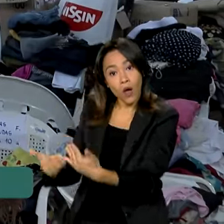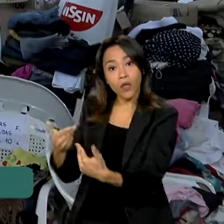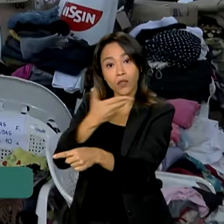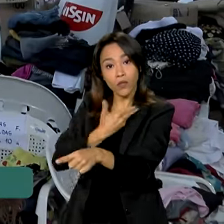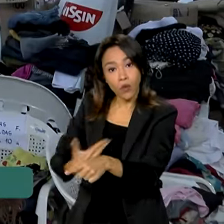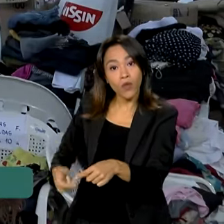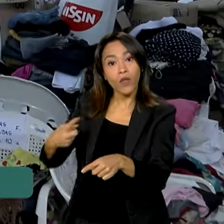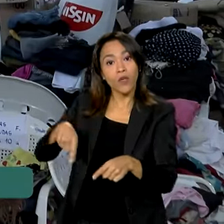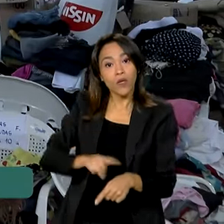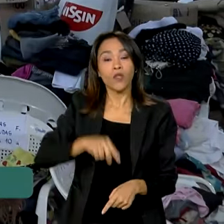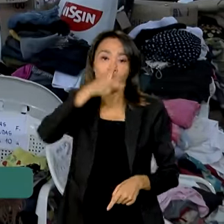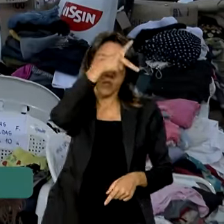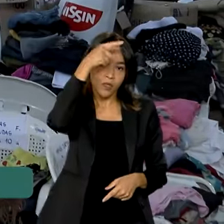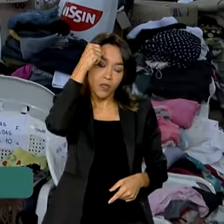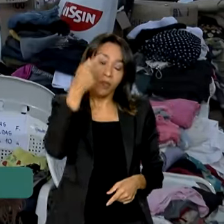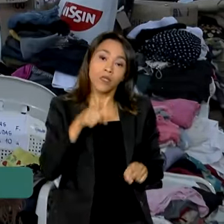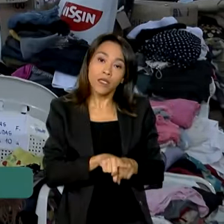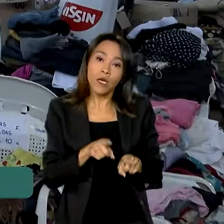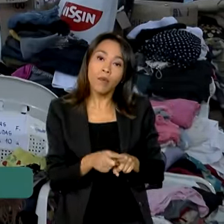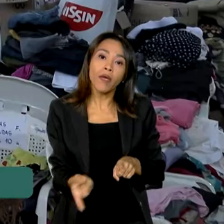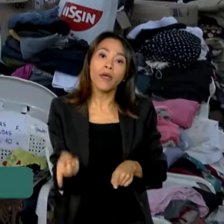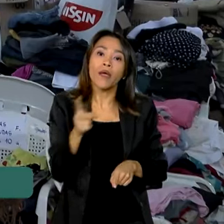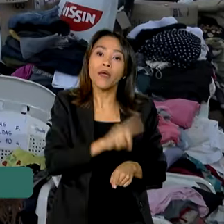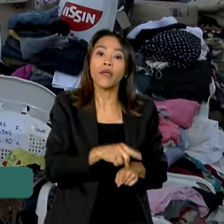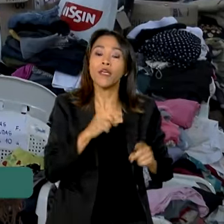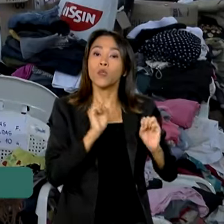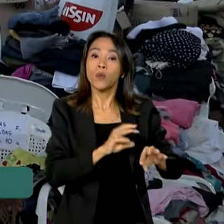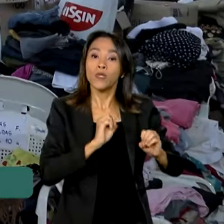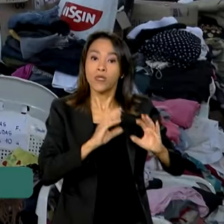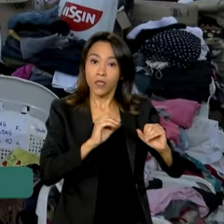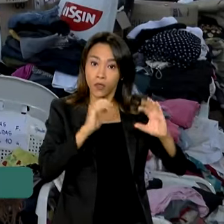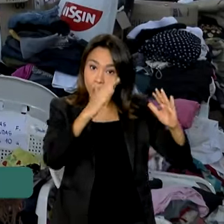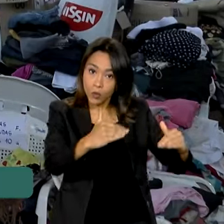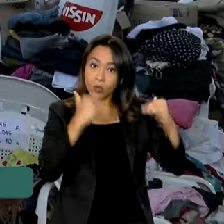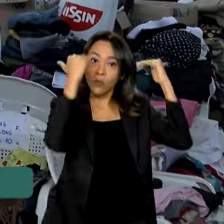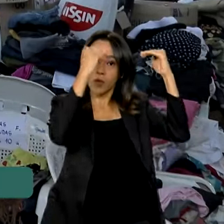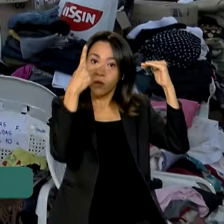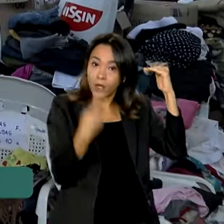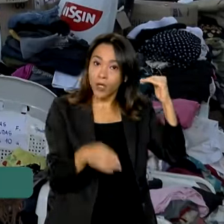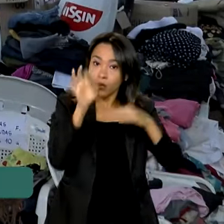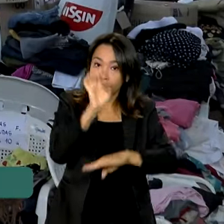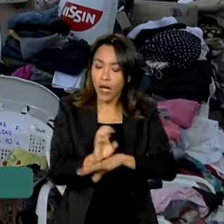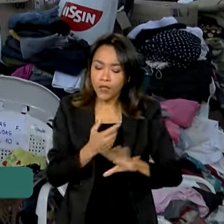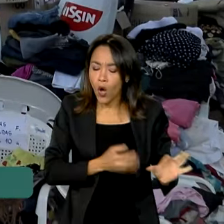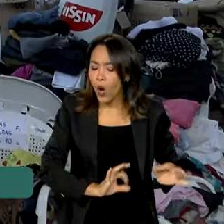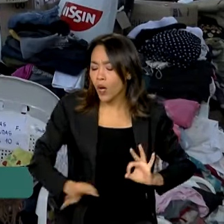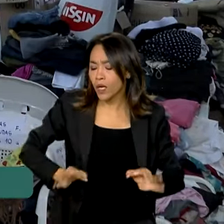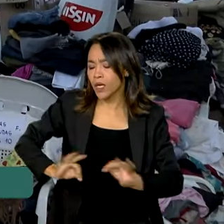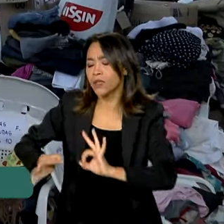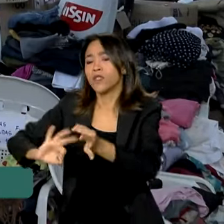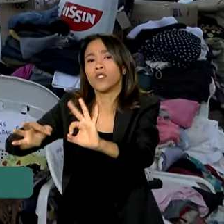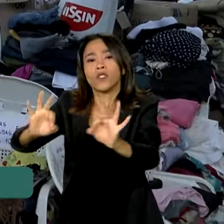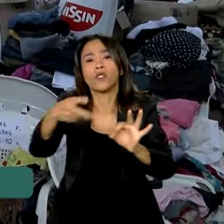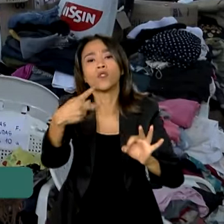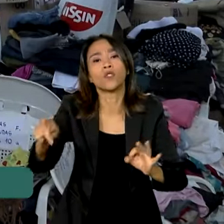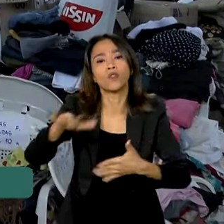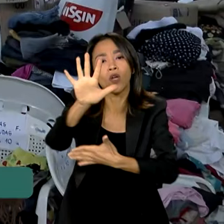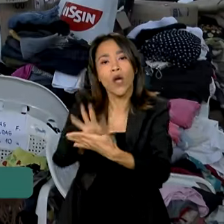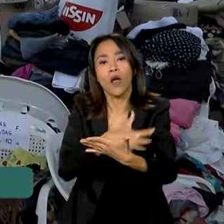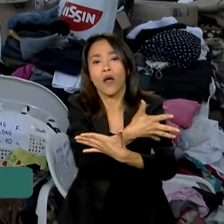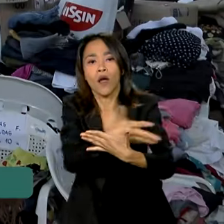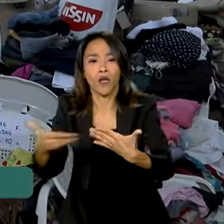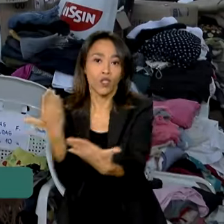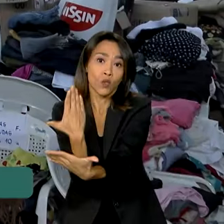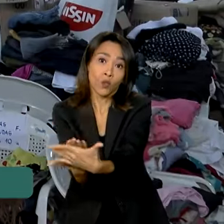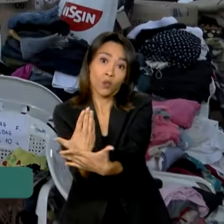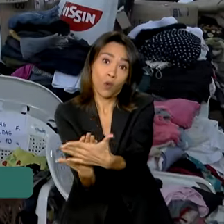e municipais e as instituições de educação superior aqui do Rio Grande do Sul reorganize os calendários escolares em um